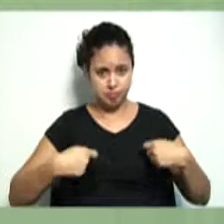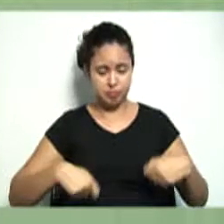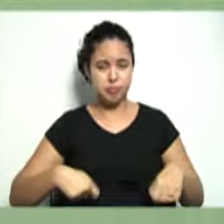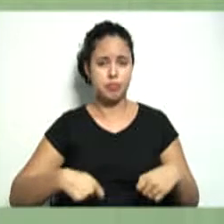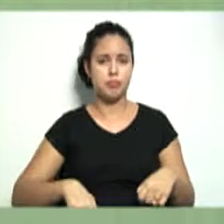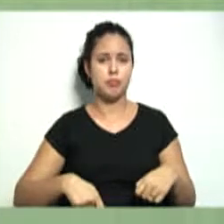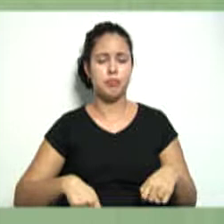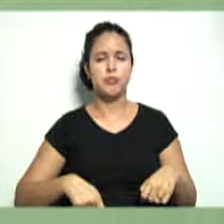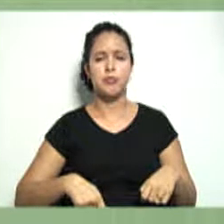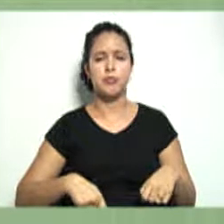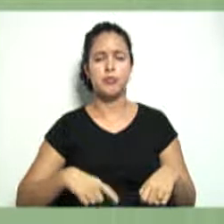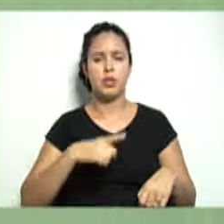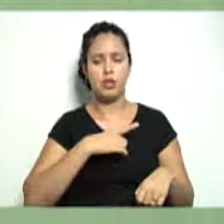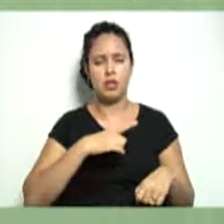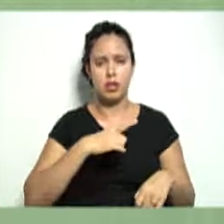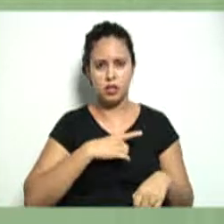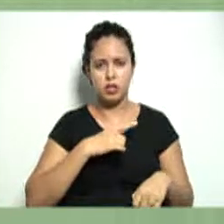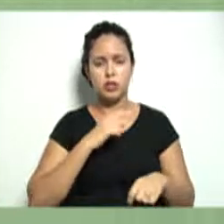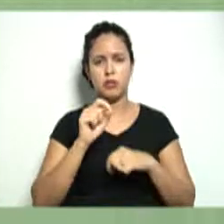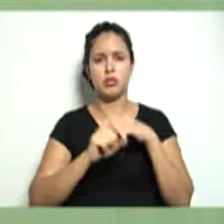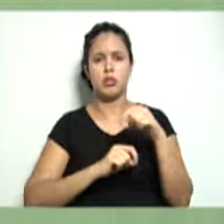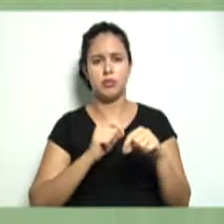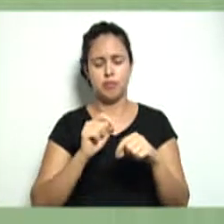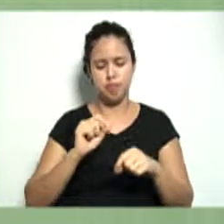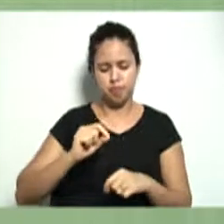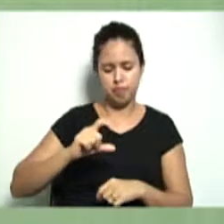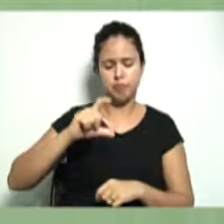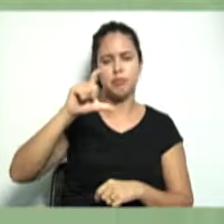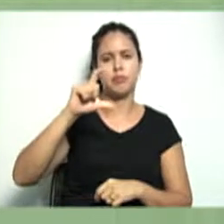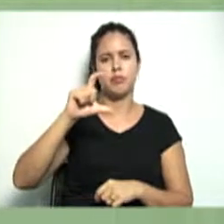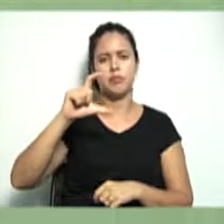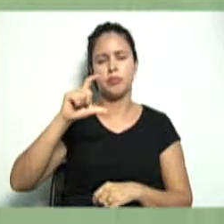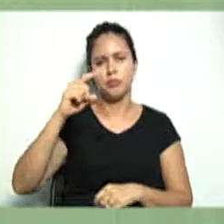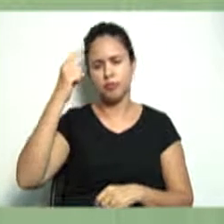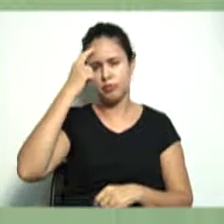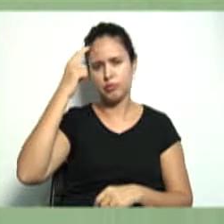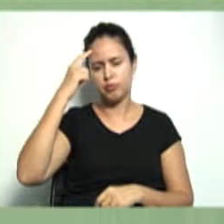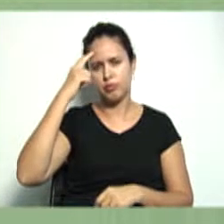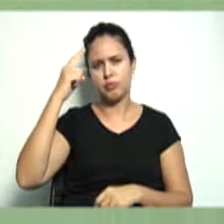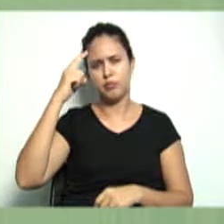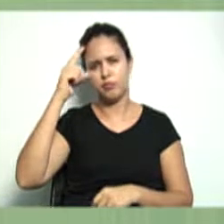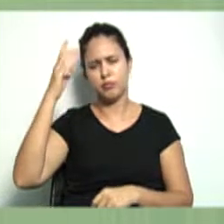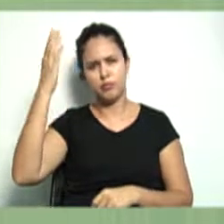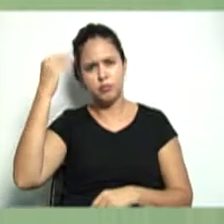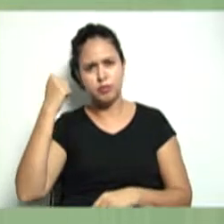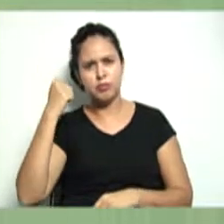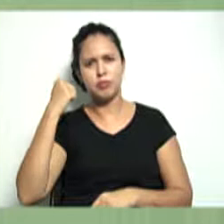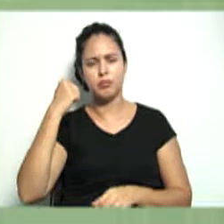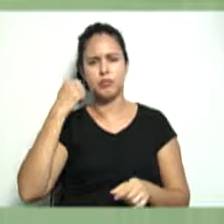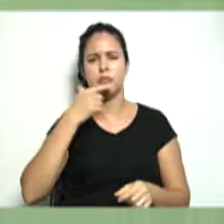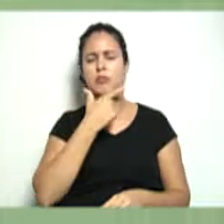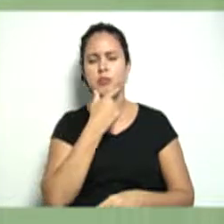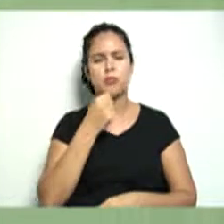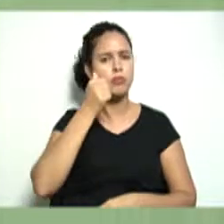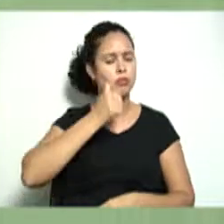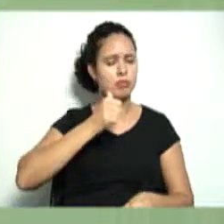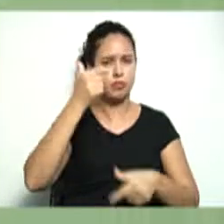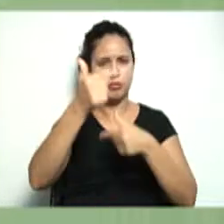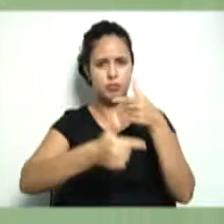em alguma medida, aumentar o saber do homem que trabalha, né? O